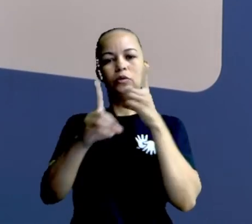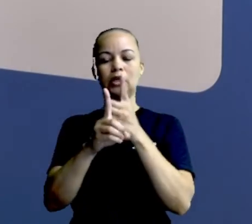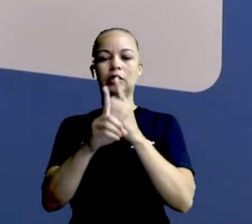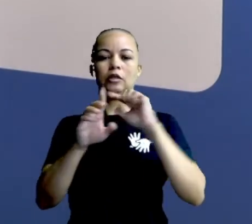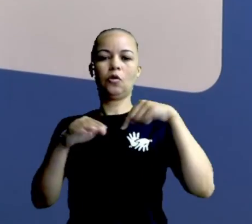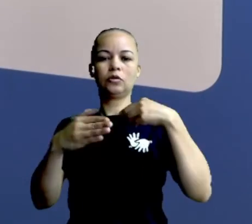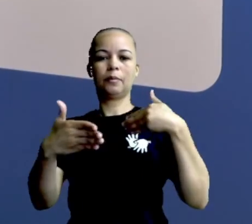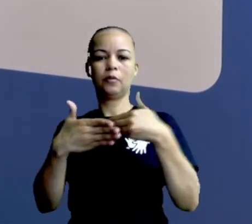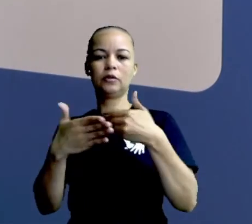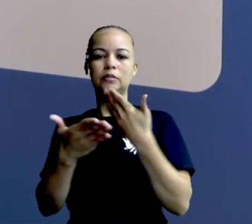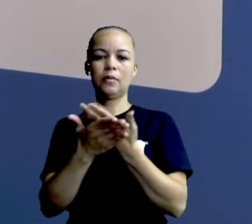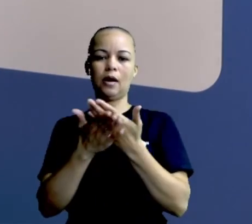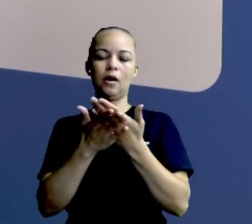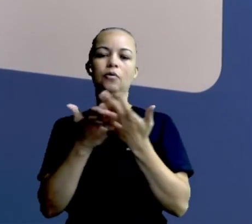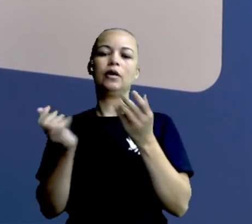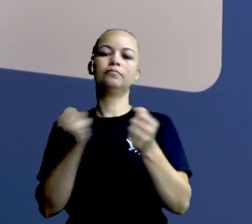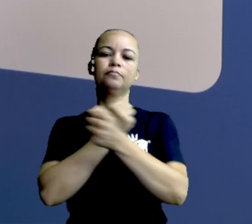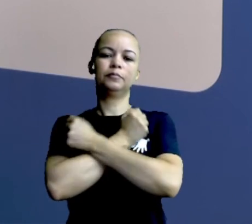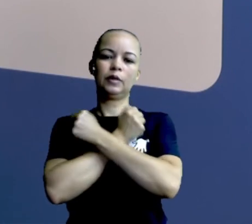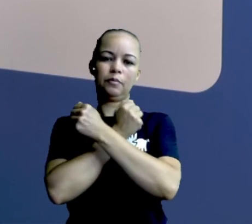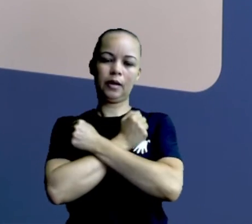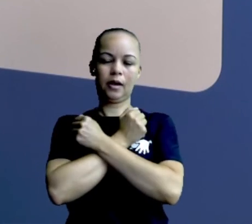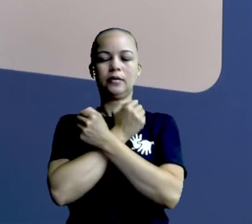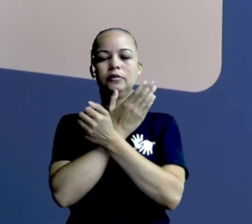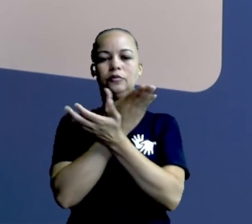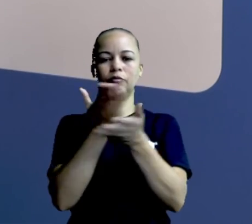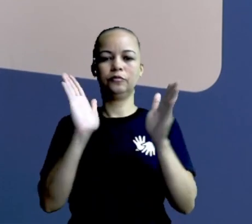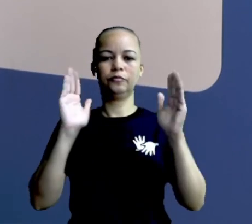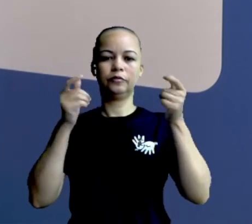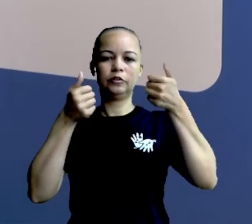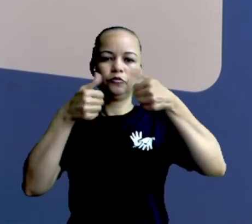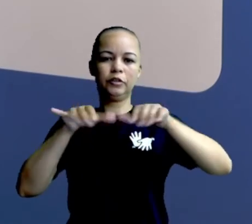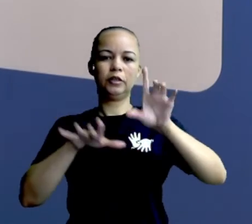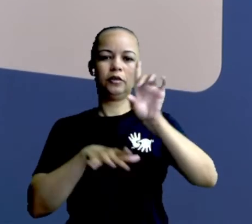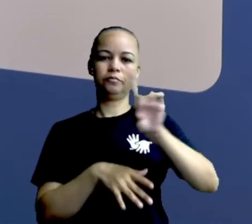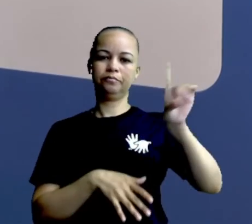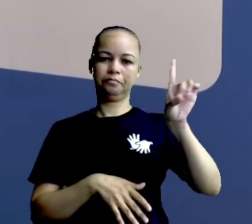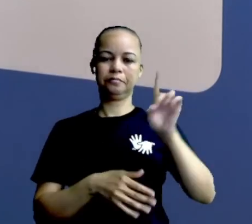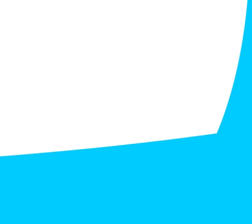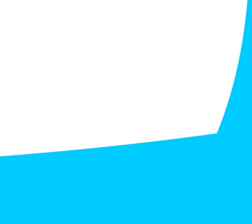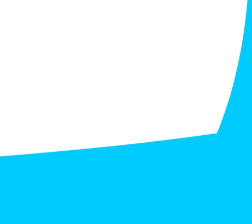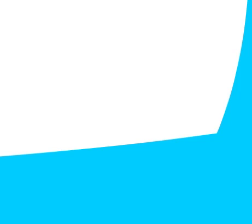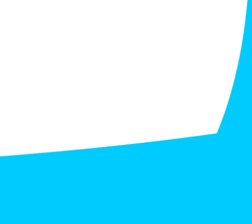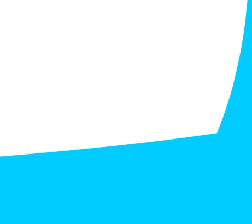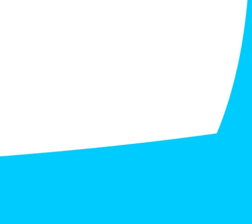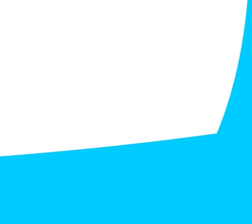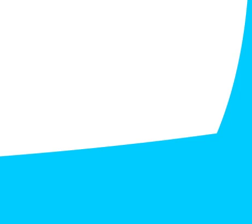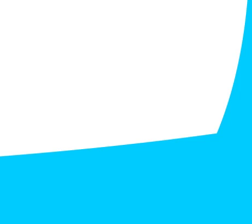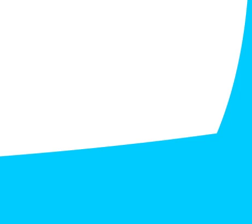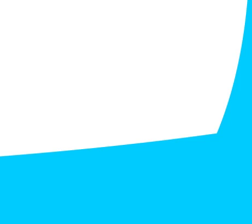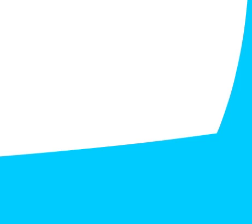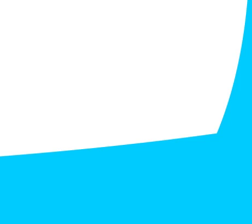próxima aula de Ciências da Natureza. Um forte abraço e fiquem com Deus.